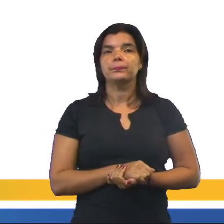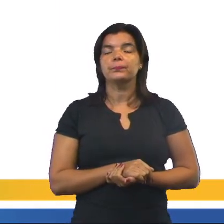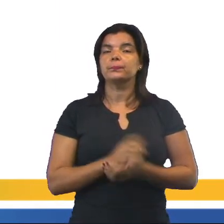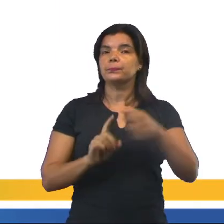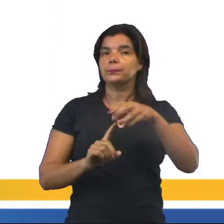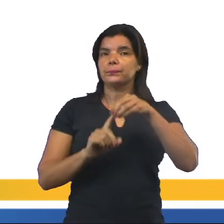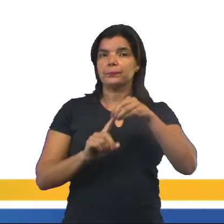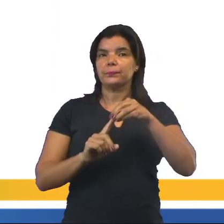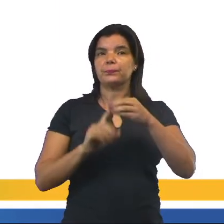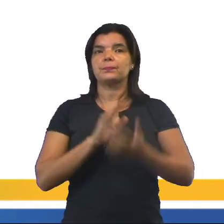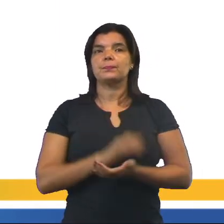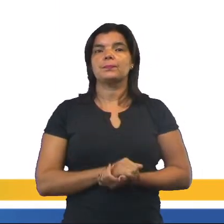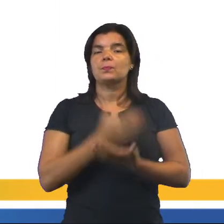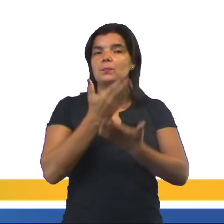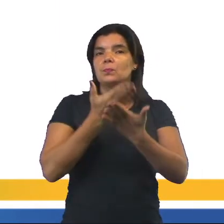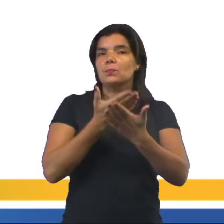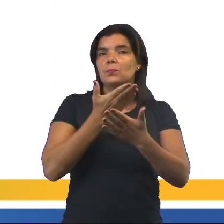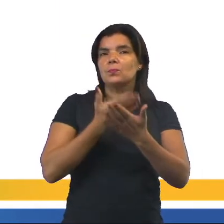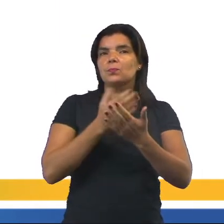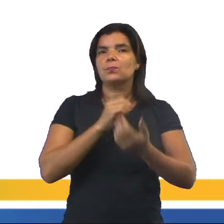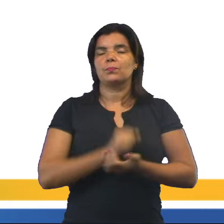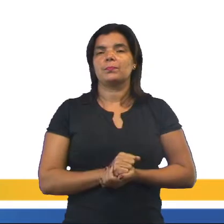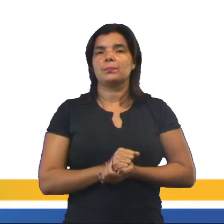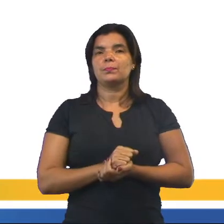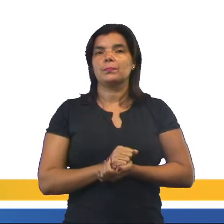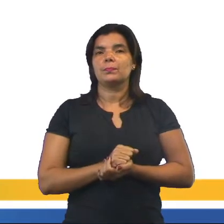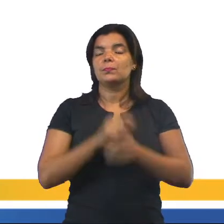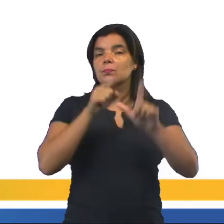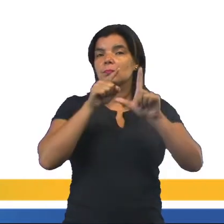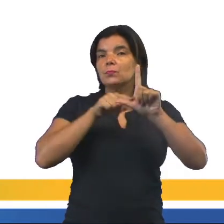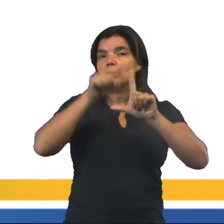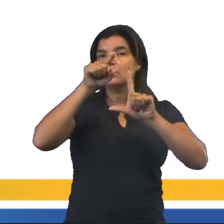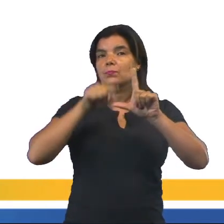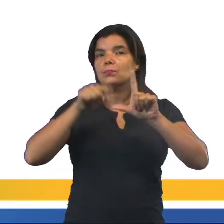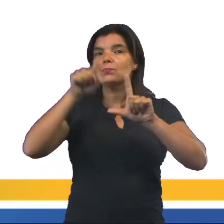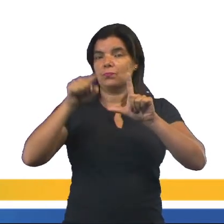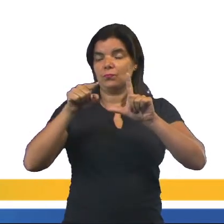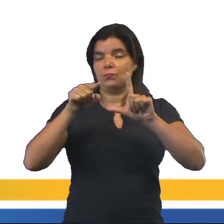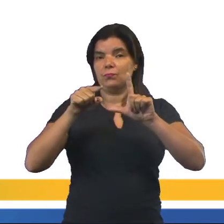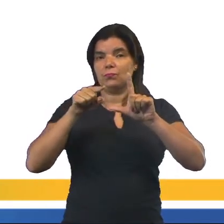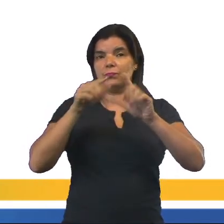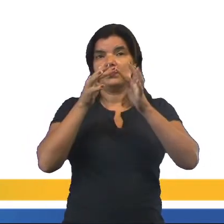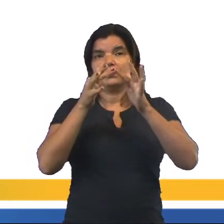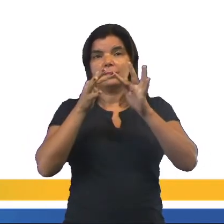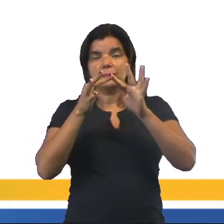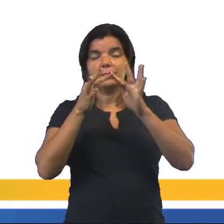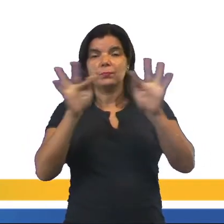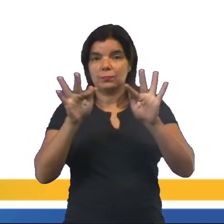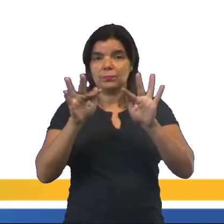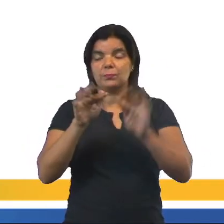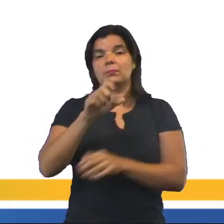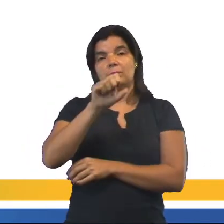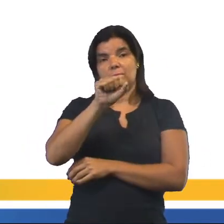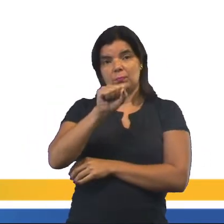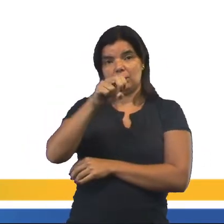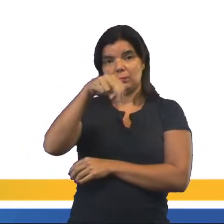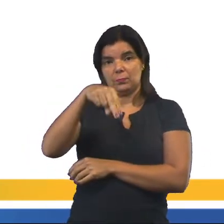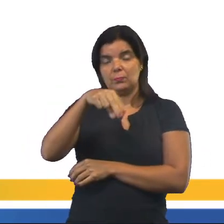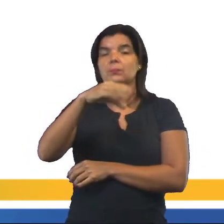O objetivo dessa aula é estudar os gráficos das funções seno, cosseno e